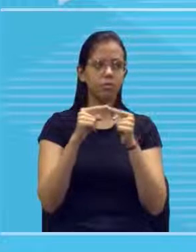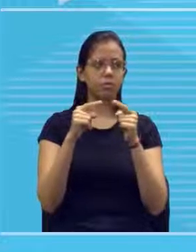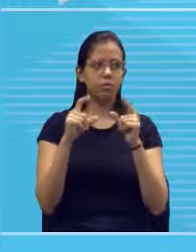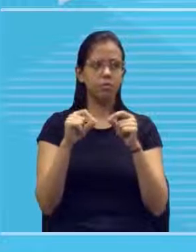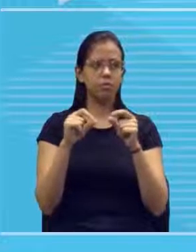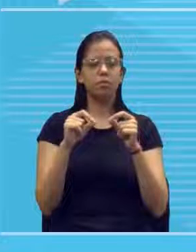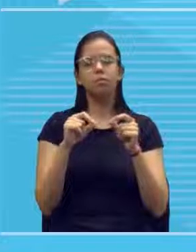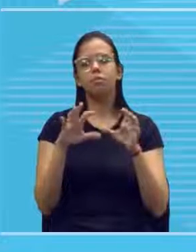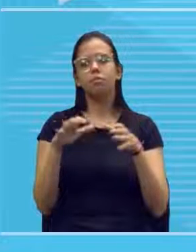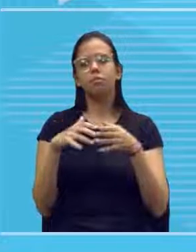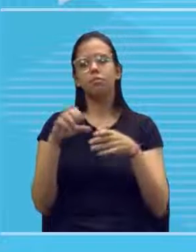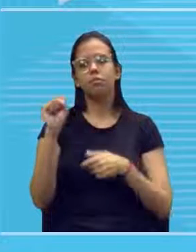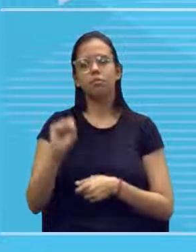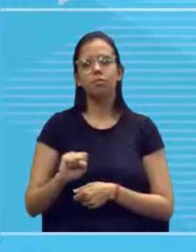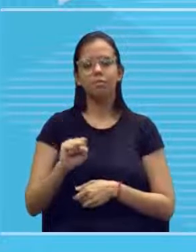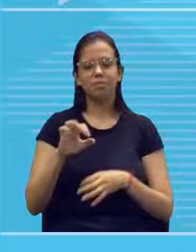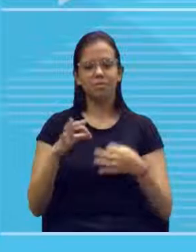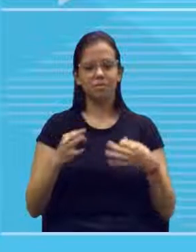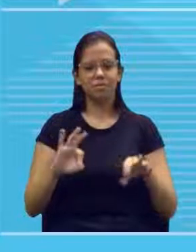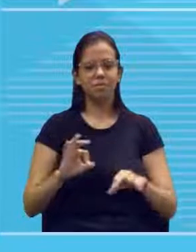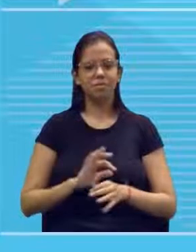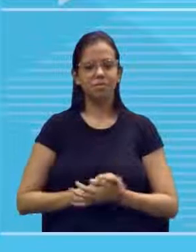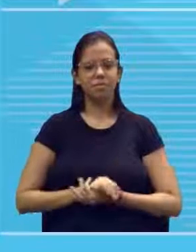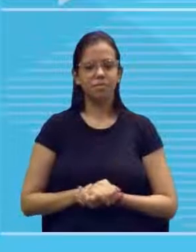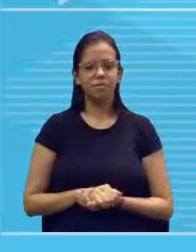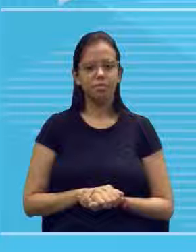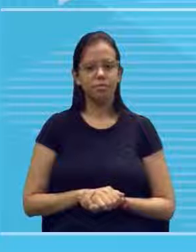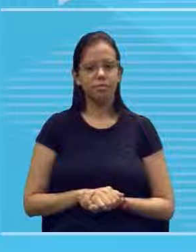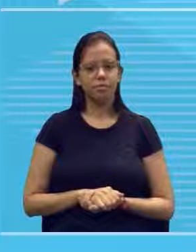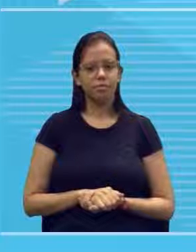Cruzeiro do Sul Tá certo